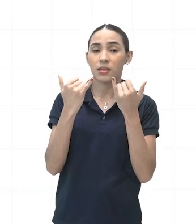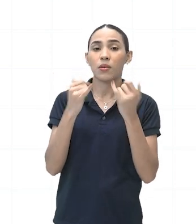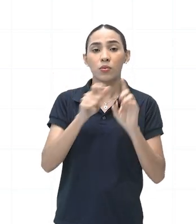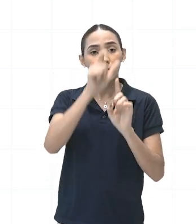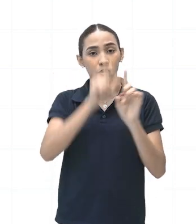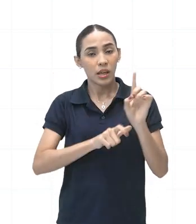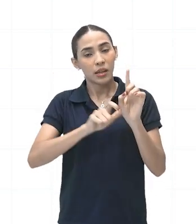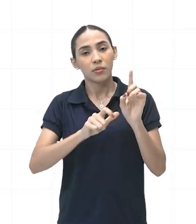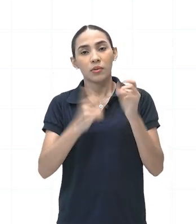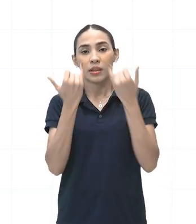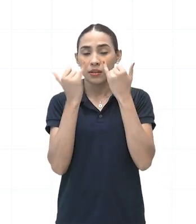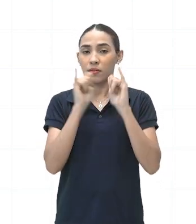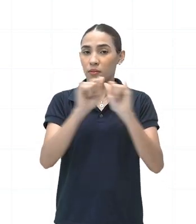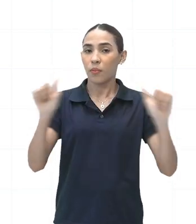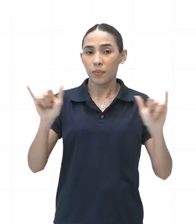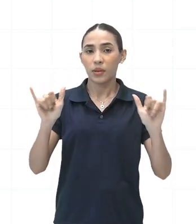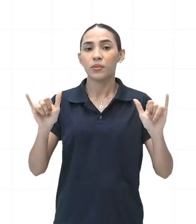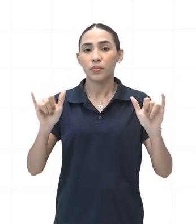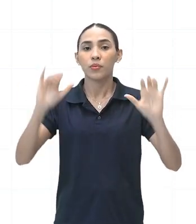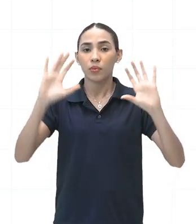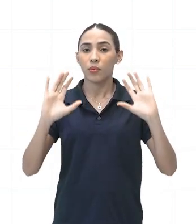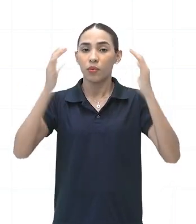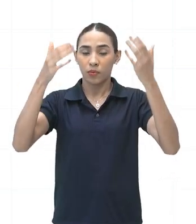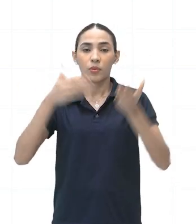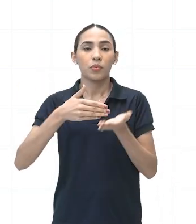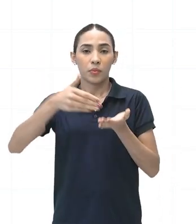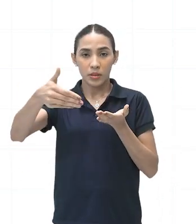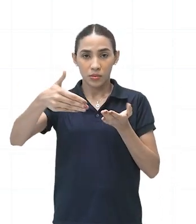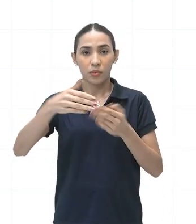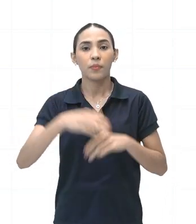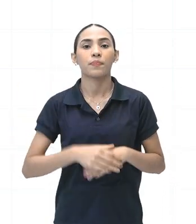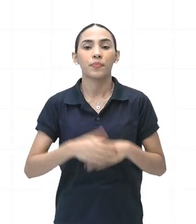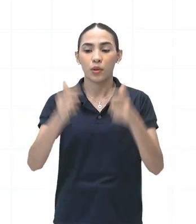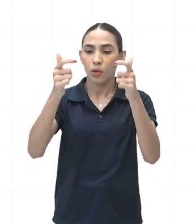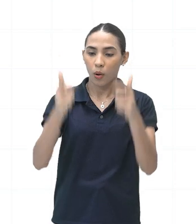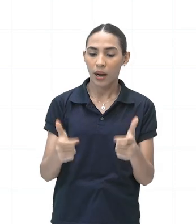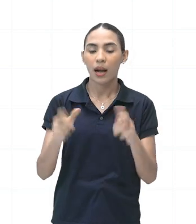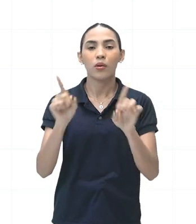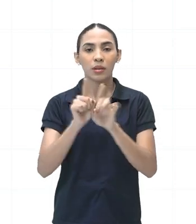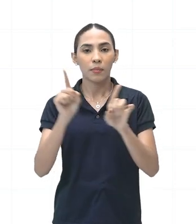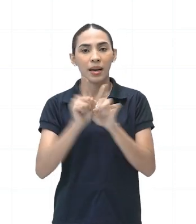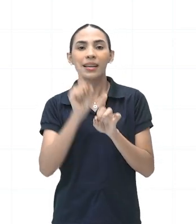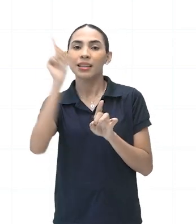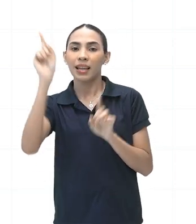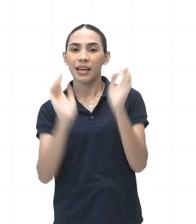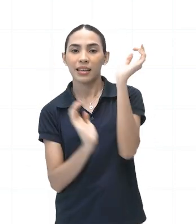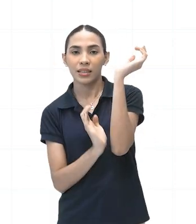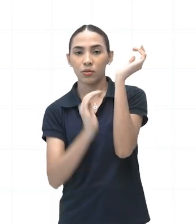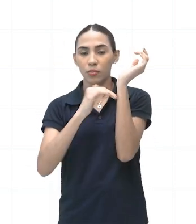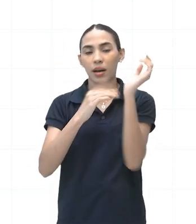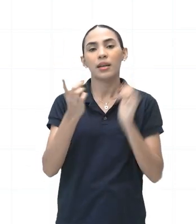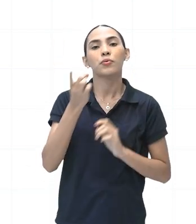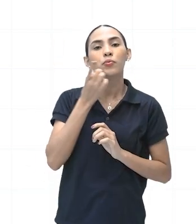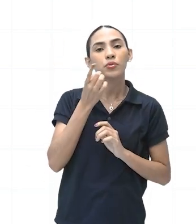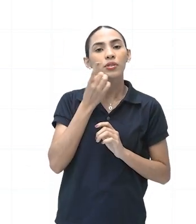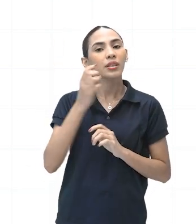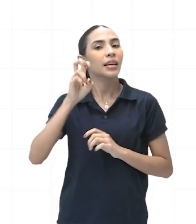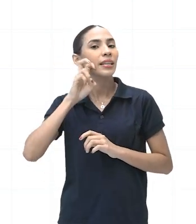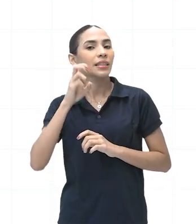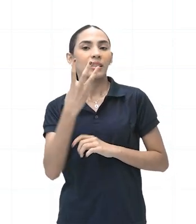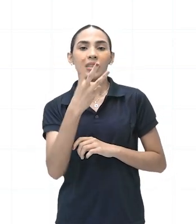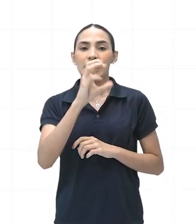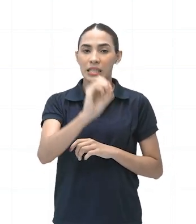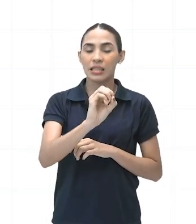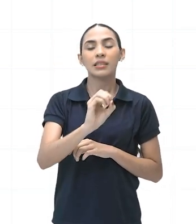está informando que este evento começou, o local, que foi em Dubai, o dia, quinta-feira